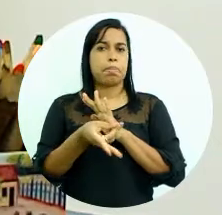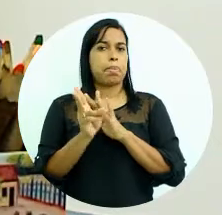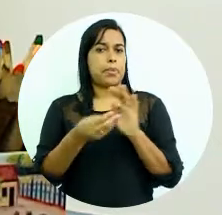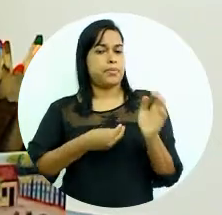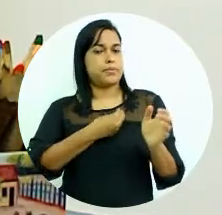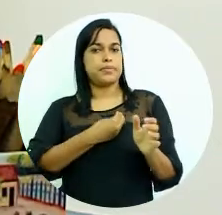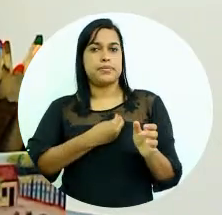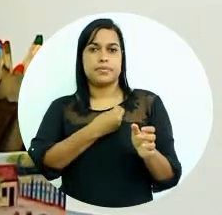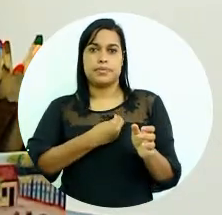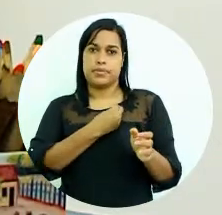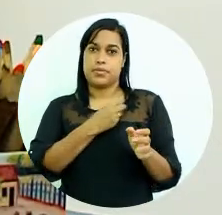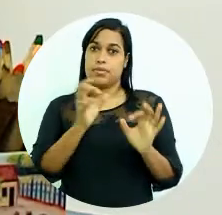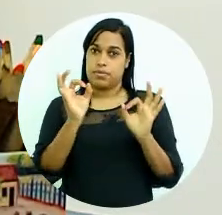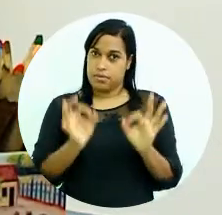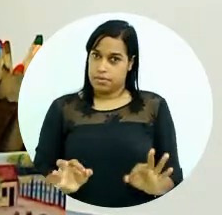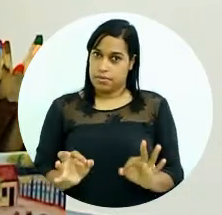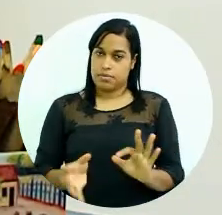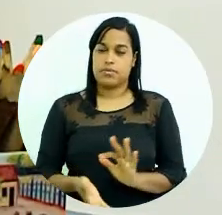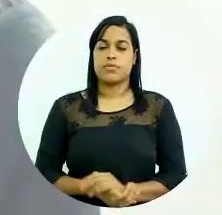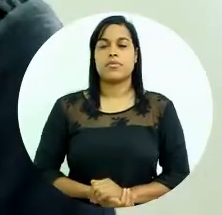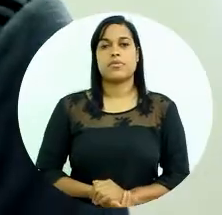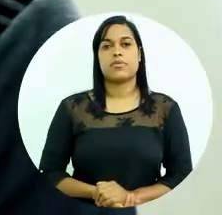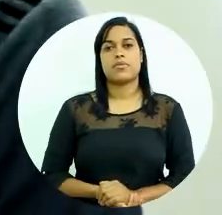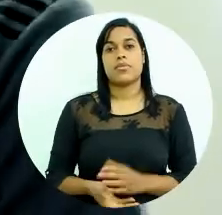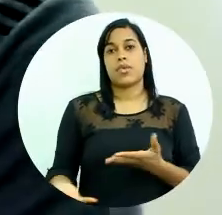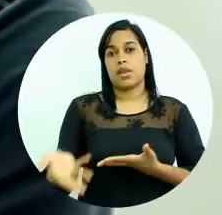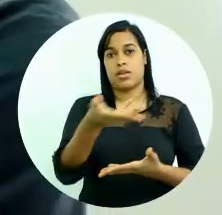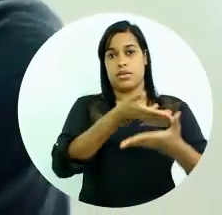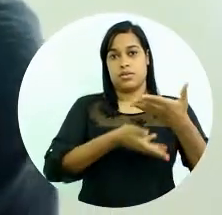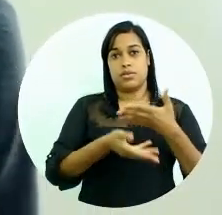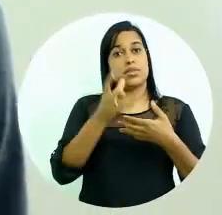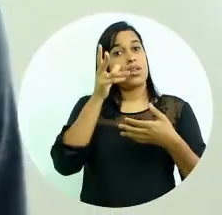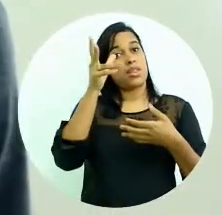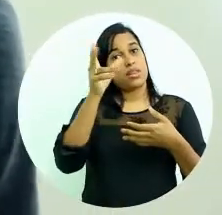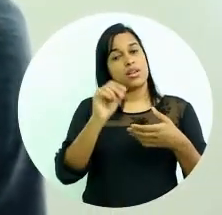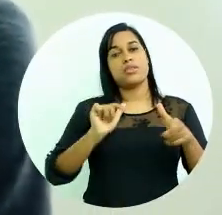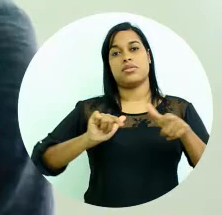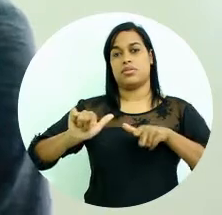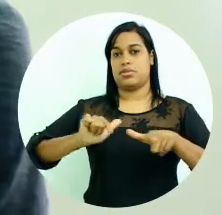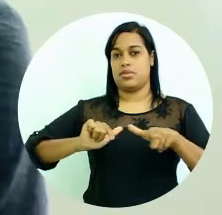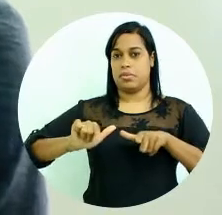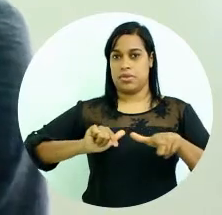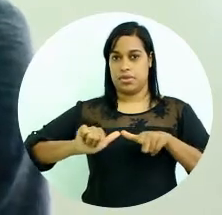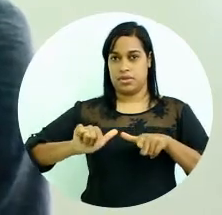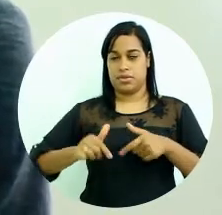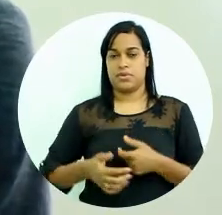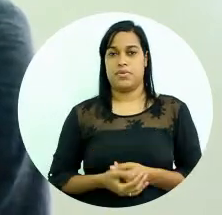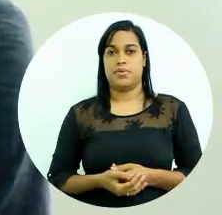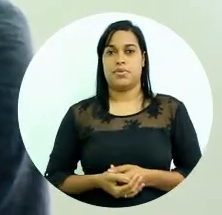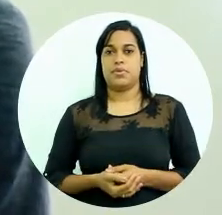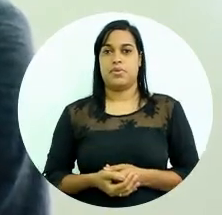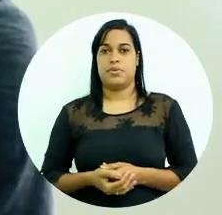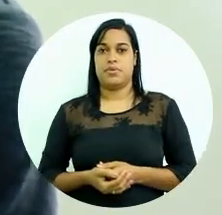julgamentos ao longo de nossas vidas, certo? Bem, relacionando a ideia de